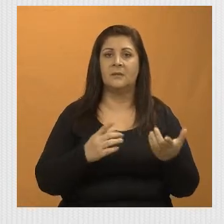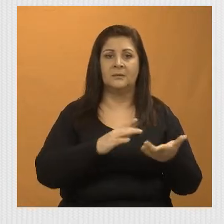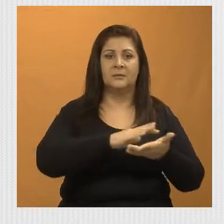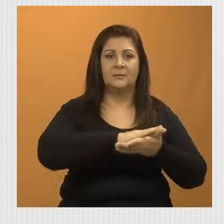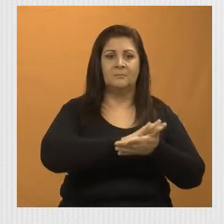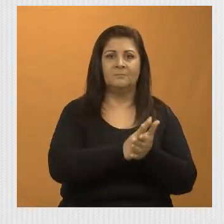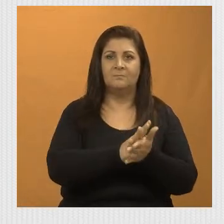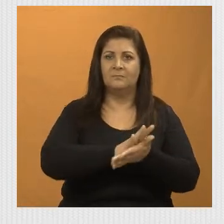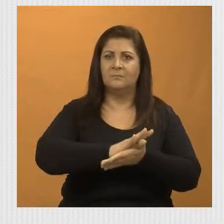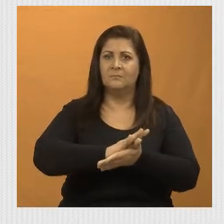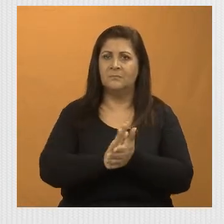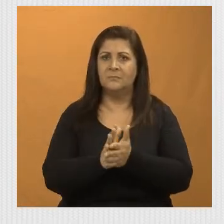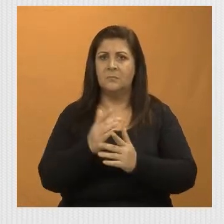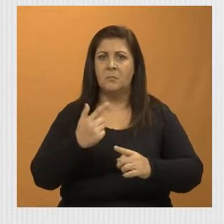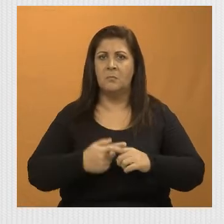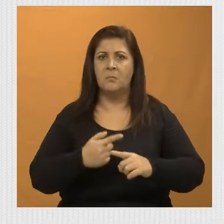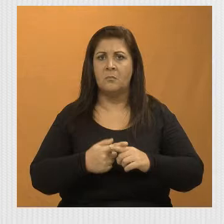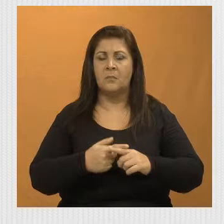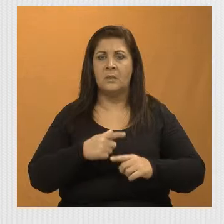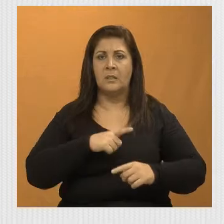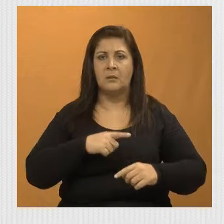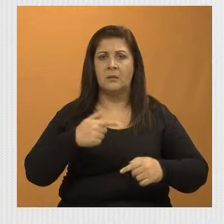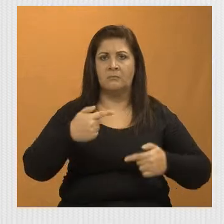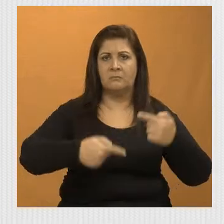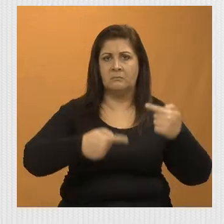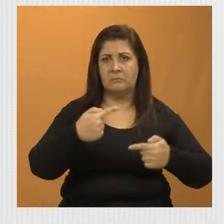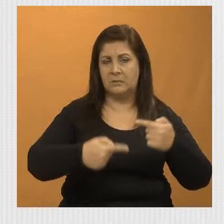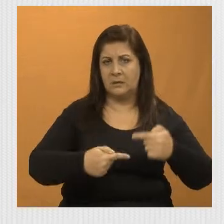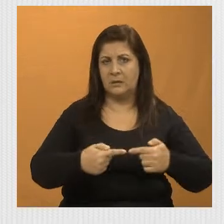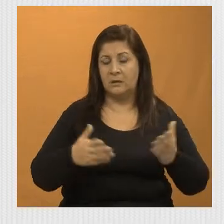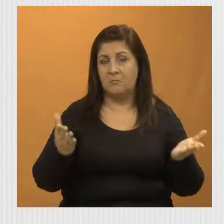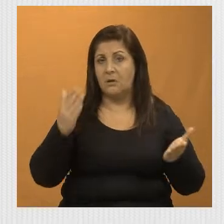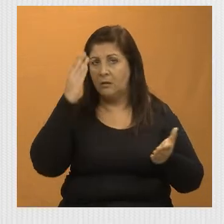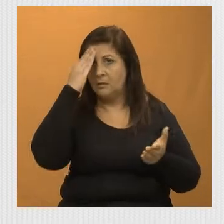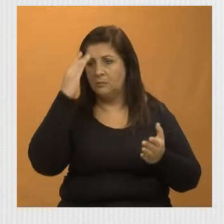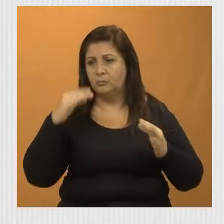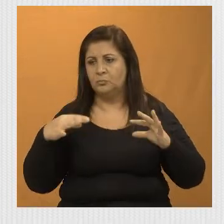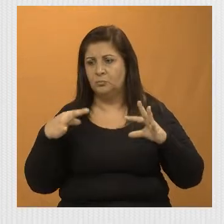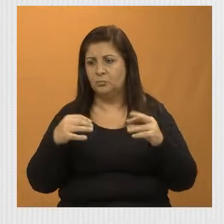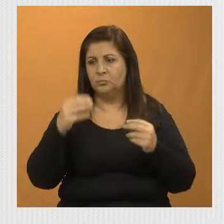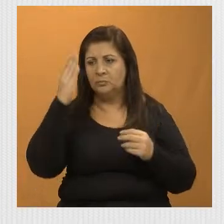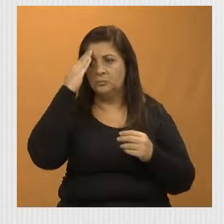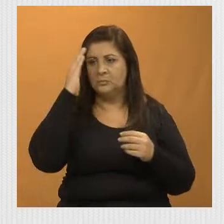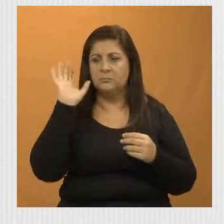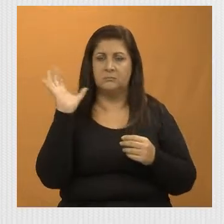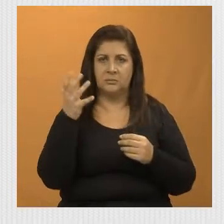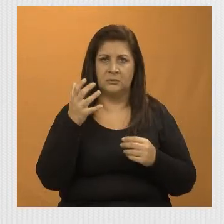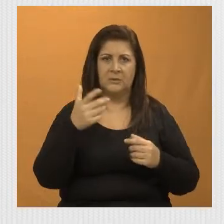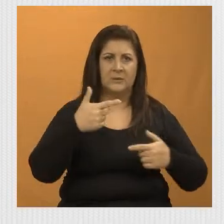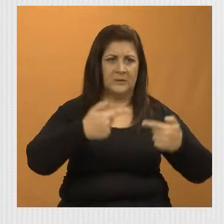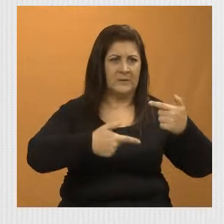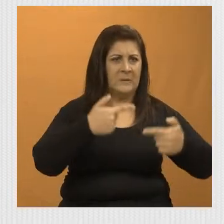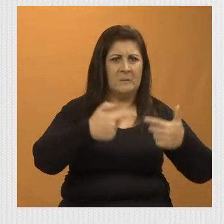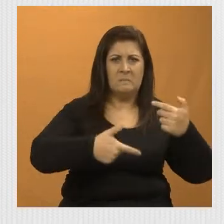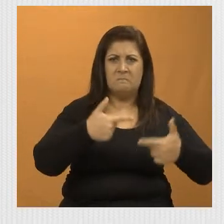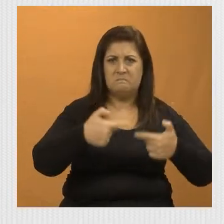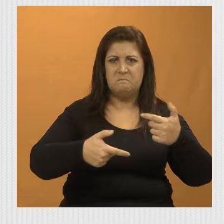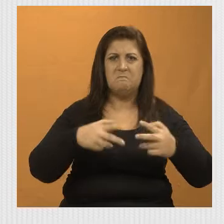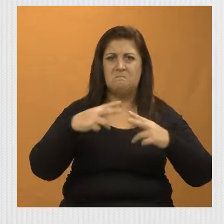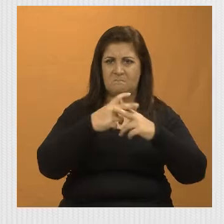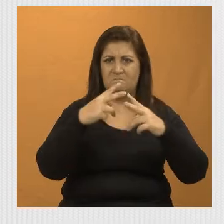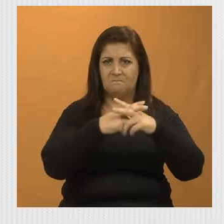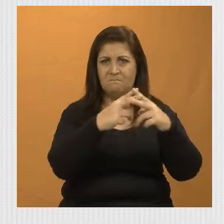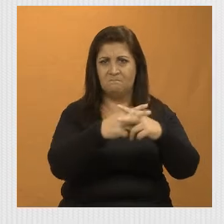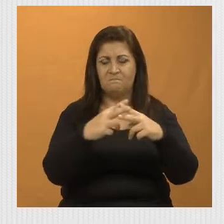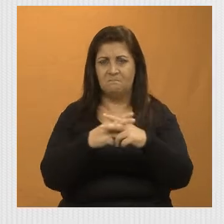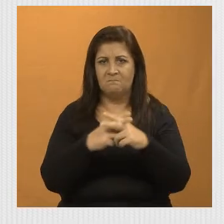numa guerra campal. Acredito que seja de conhecimento de todos essa situação. Causando isso,